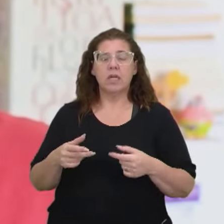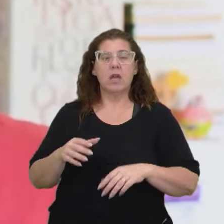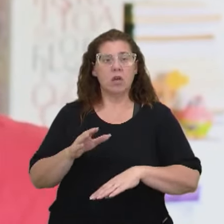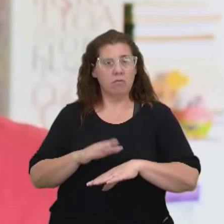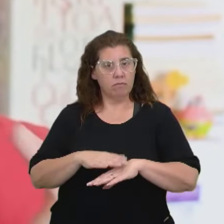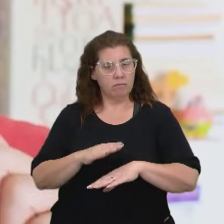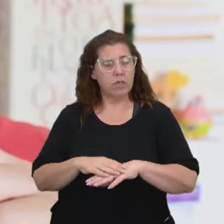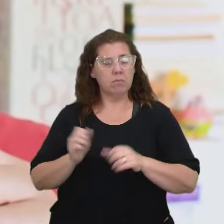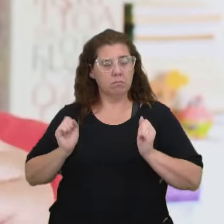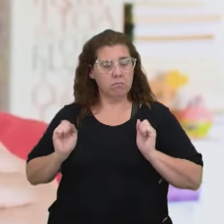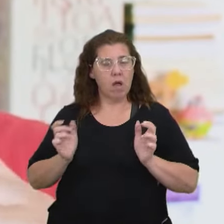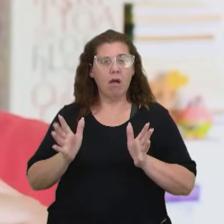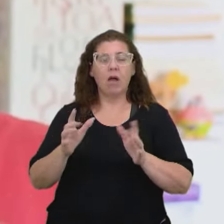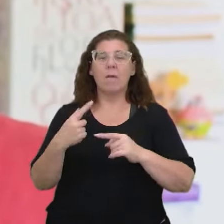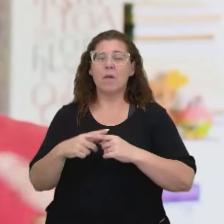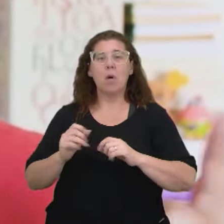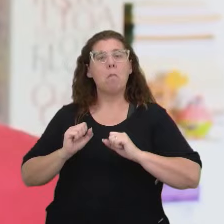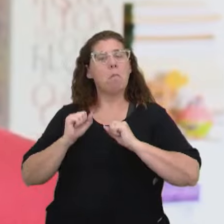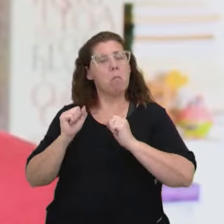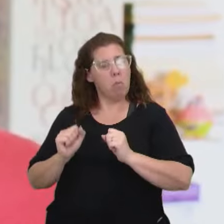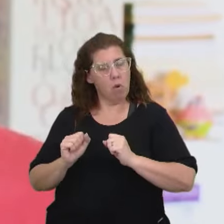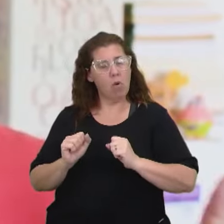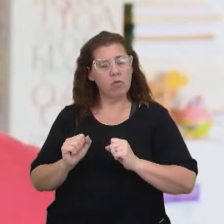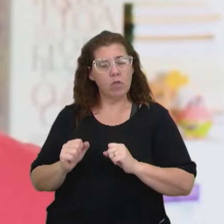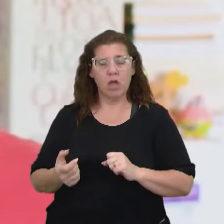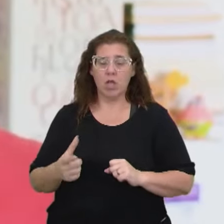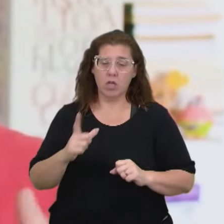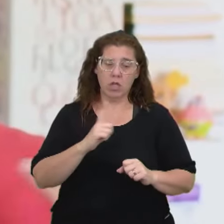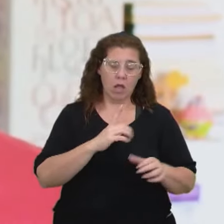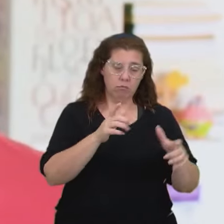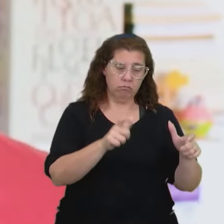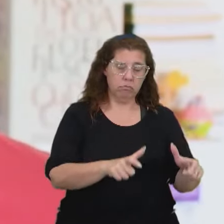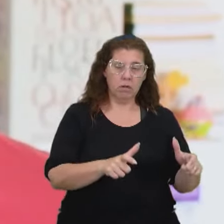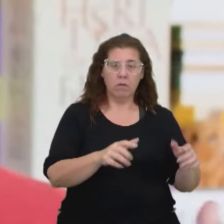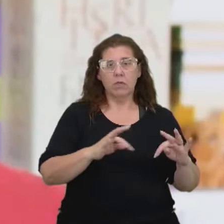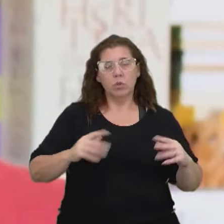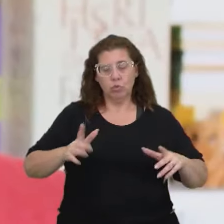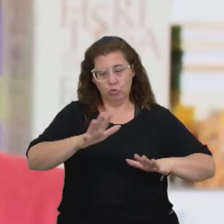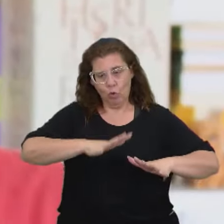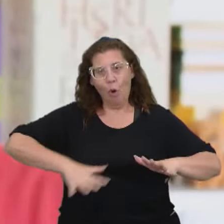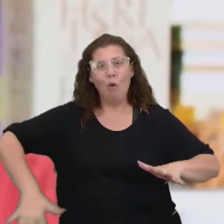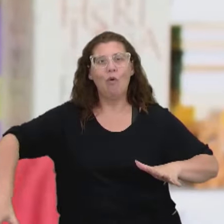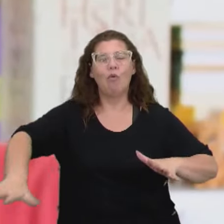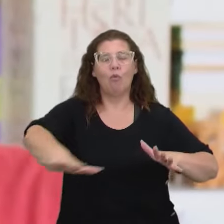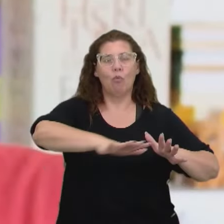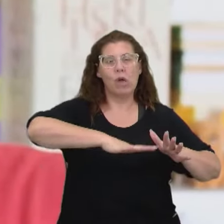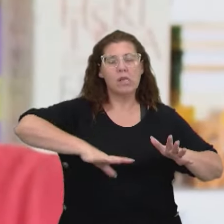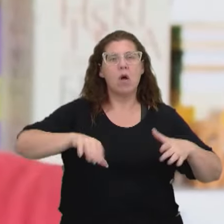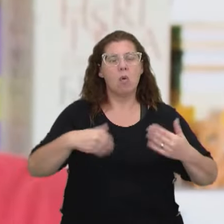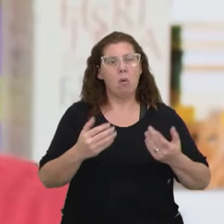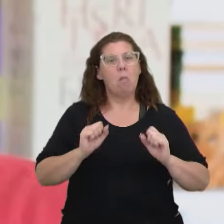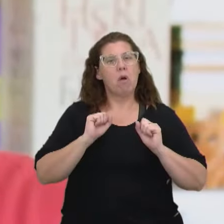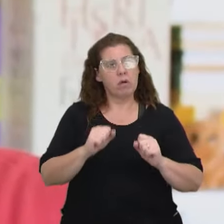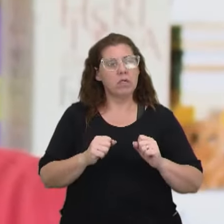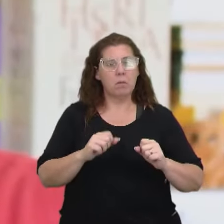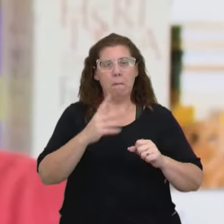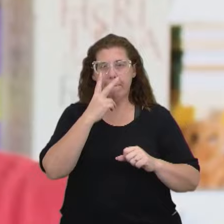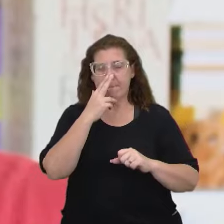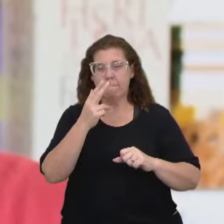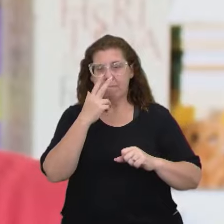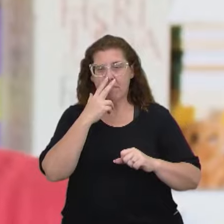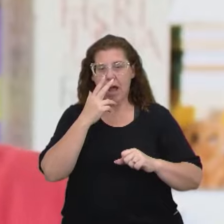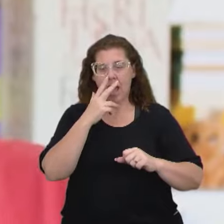se movimentar, porque o poder que passa por um corpo passa também por todos eles. Assim, o poder é entendido como uma rede,